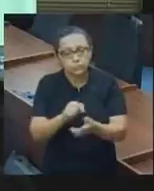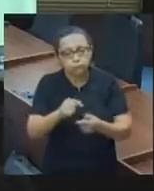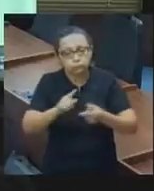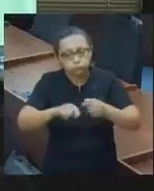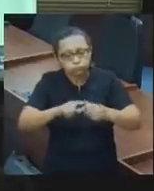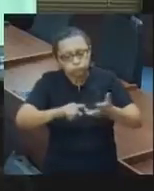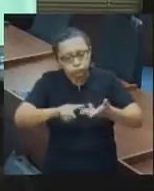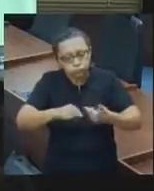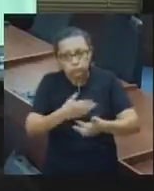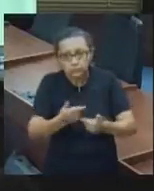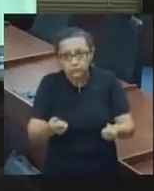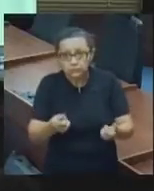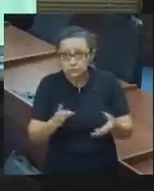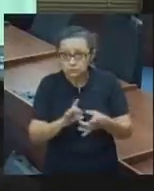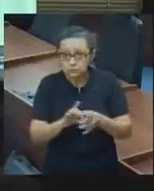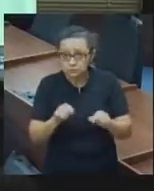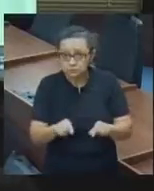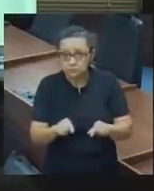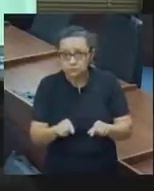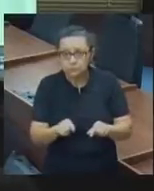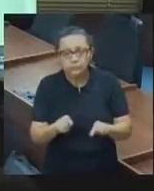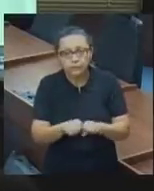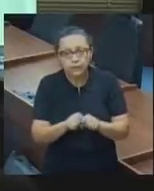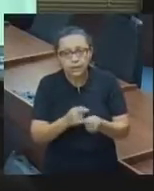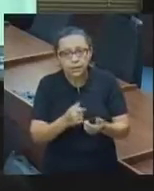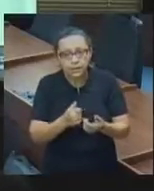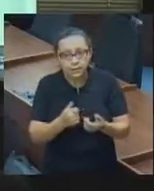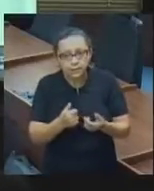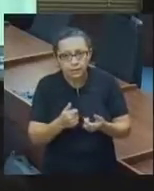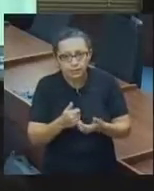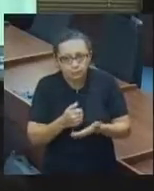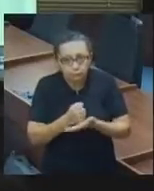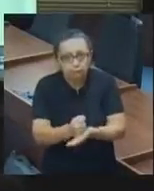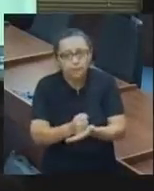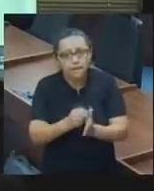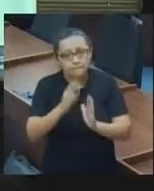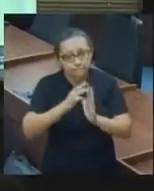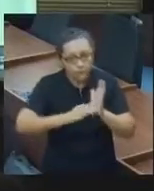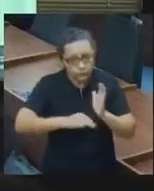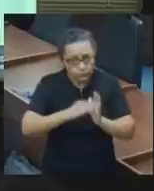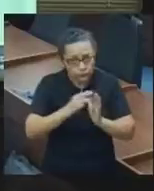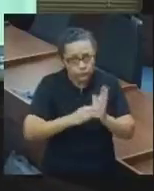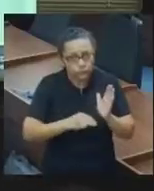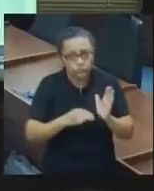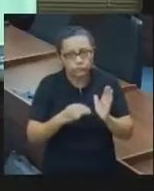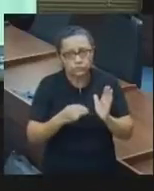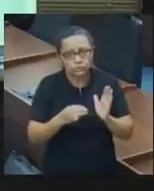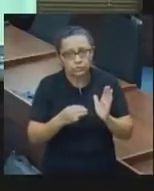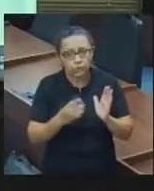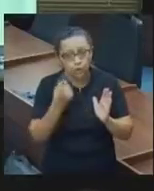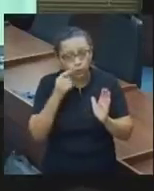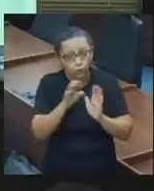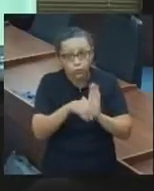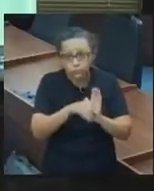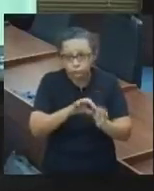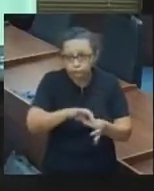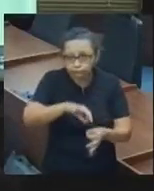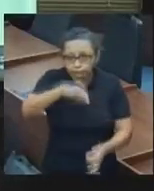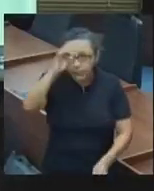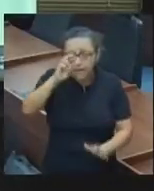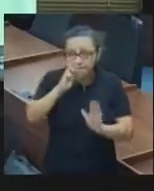equipamentos dispositivos recursos metodologias olhem como é amplo o conceito